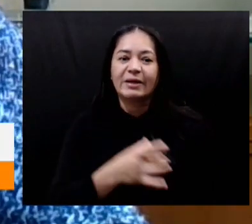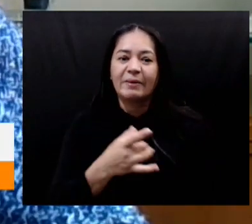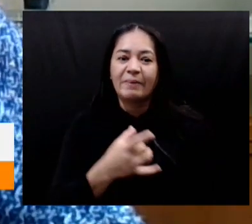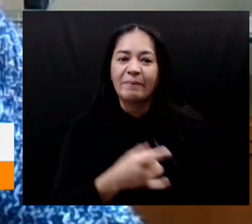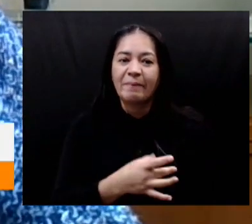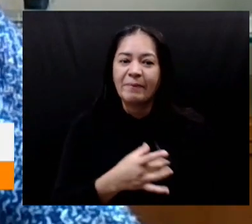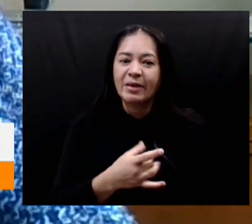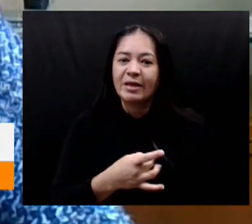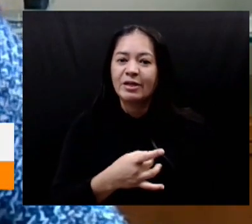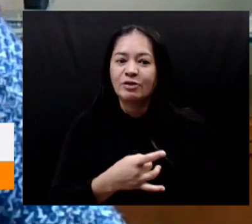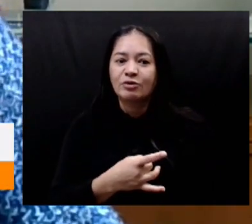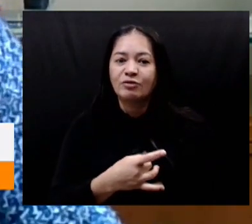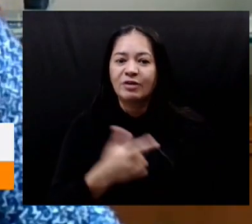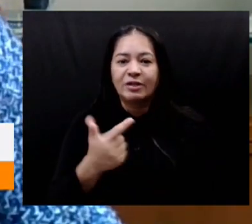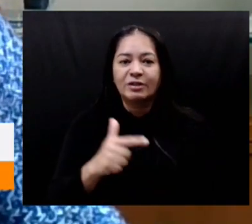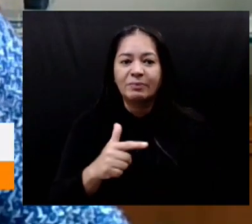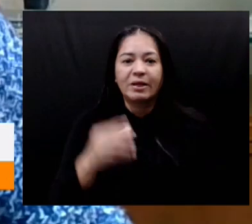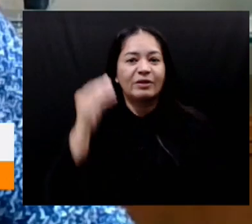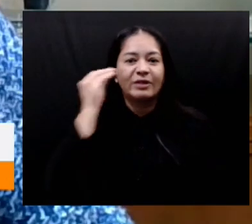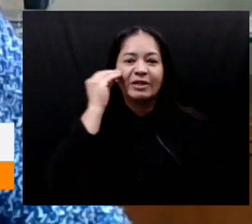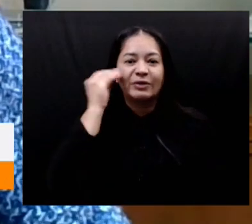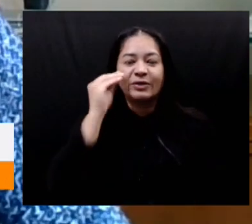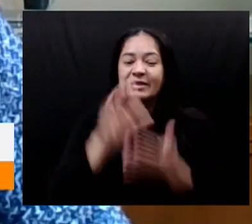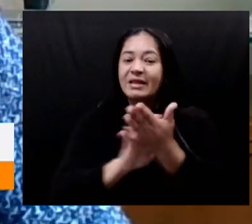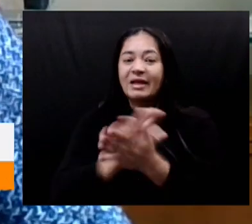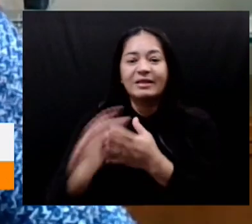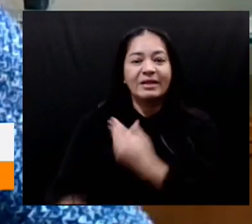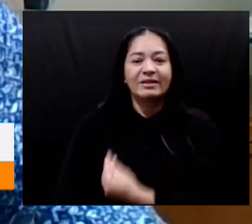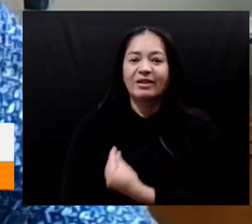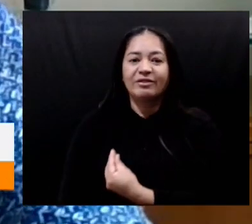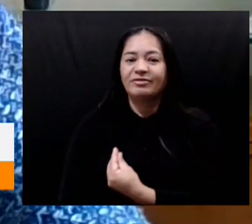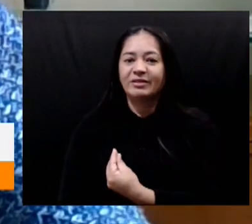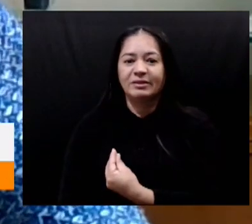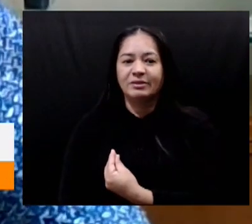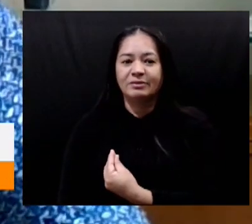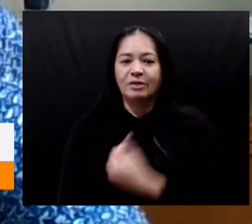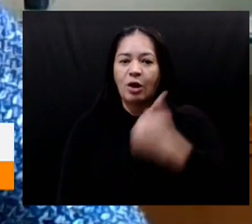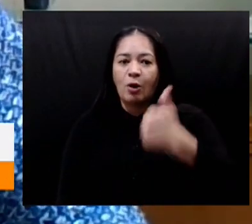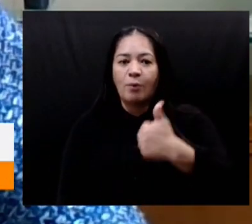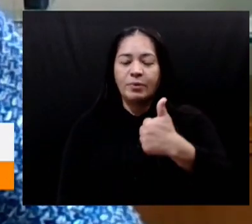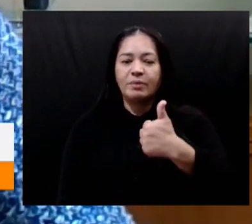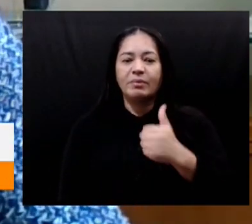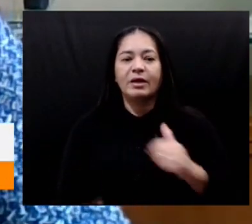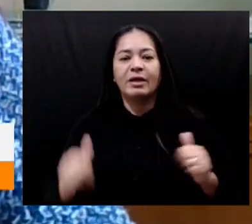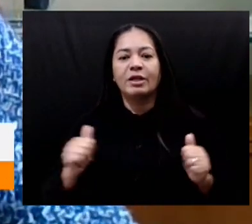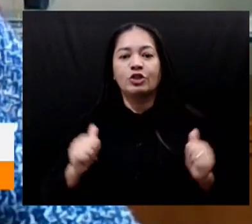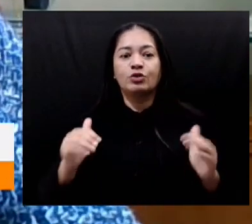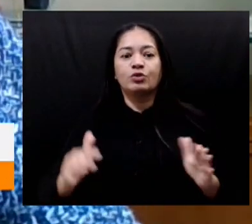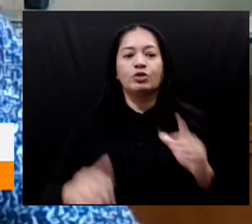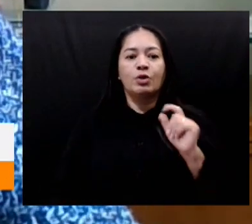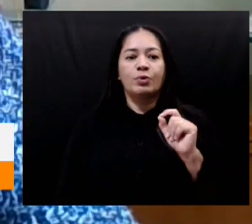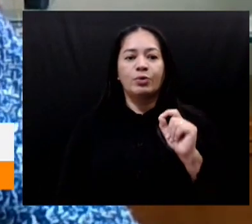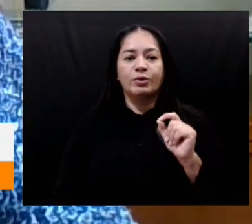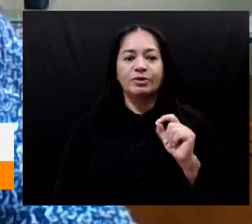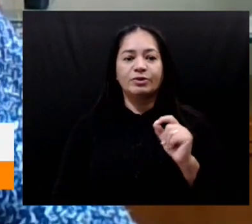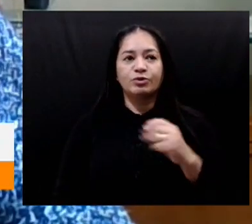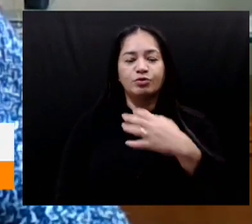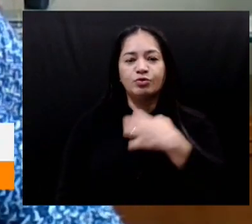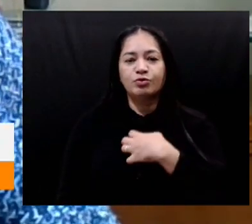vida. Então, o primeiro passo, e aí eu acho que a Valéria coloca de forma muito